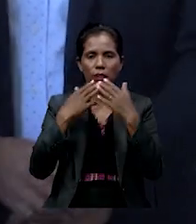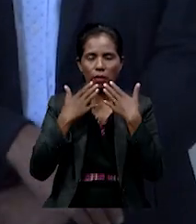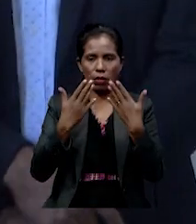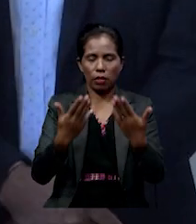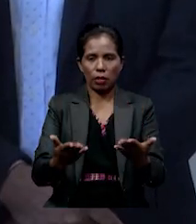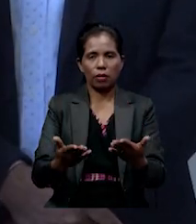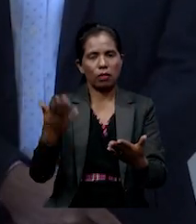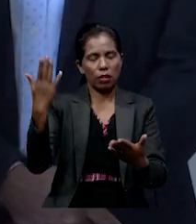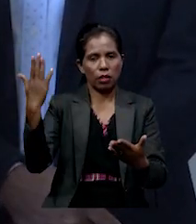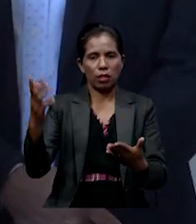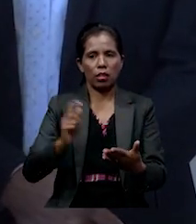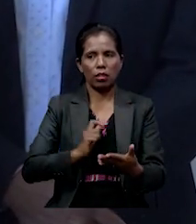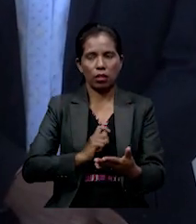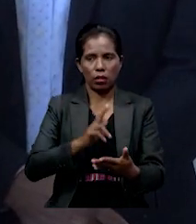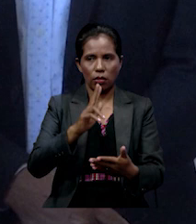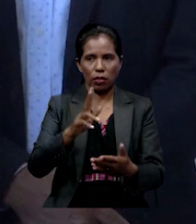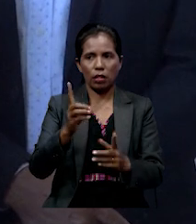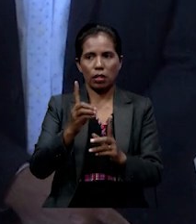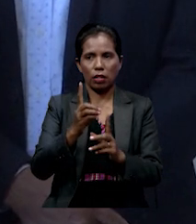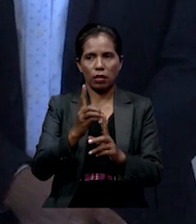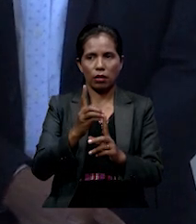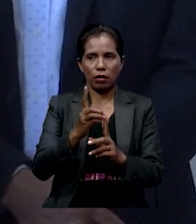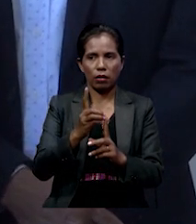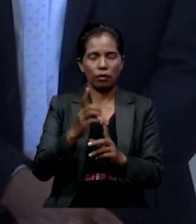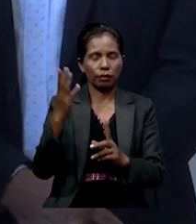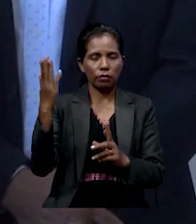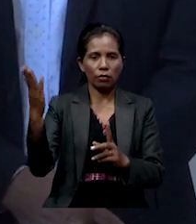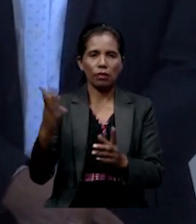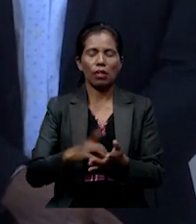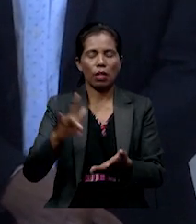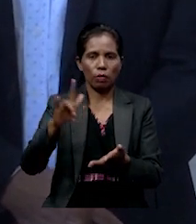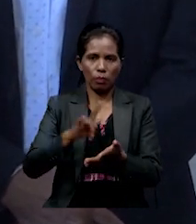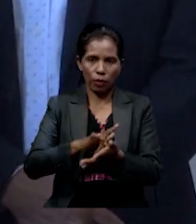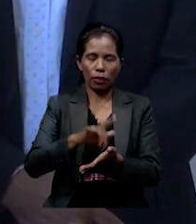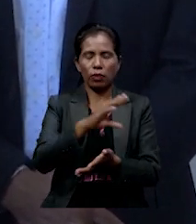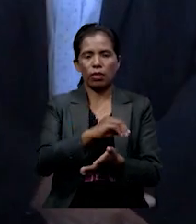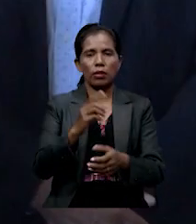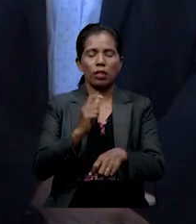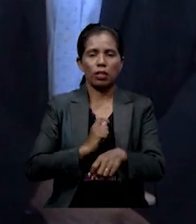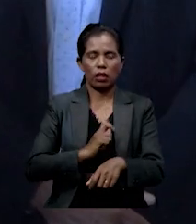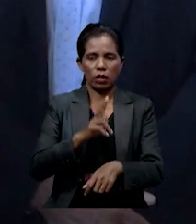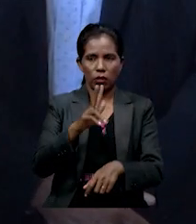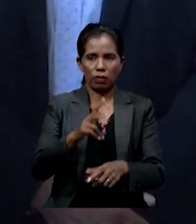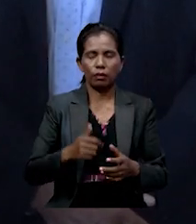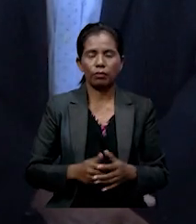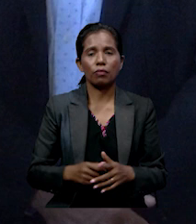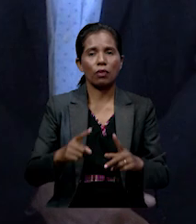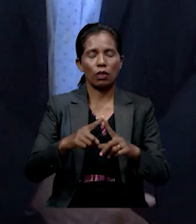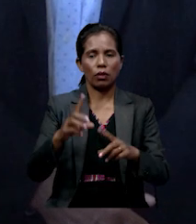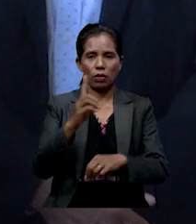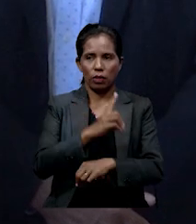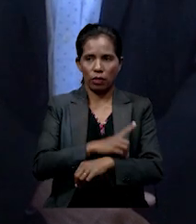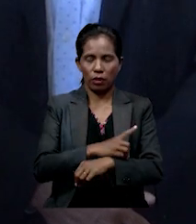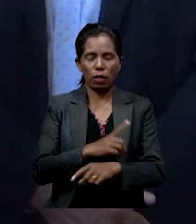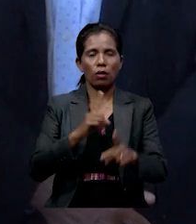missa agradecimento nian e ha aeroporto Nicolau Lobato no e ha tasitolo ohin toka utuan